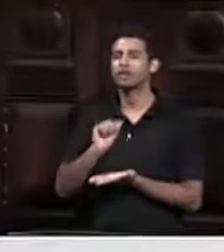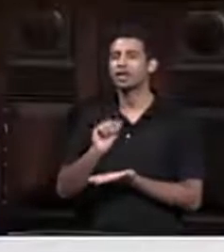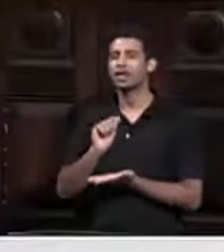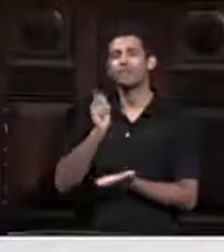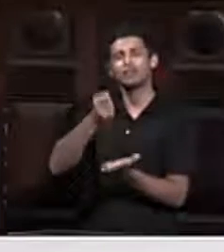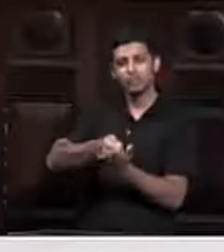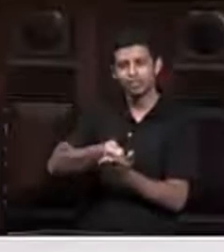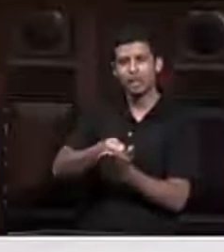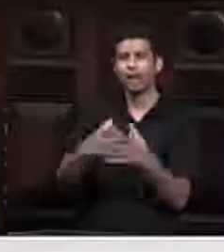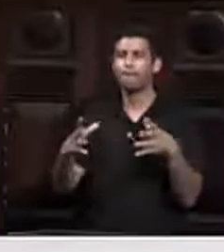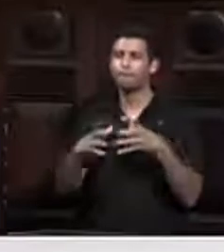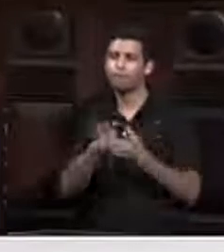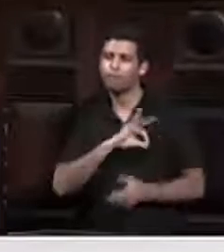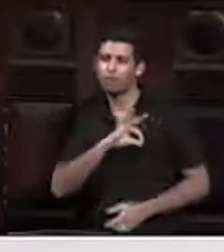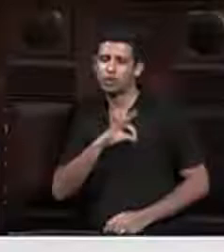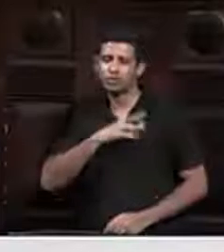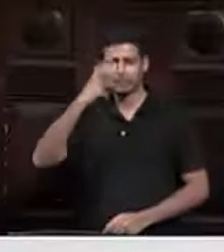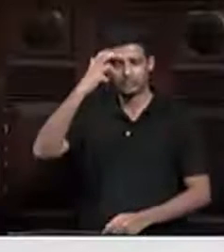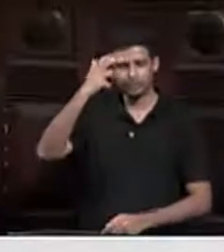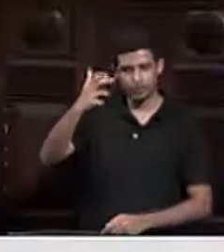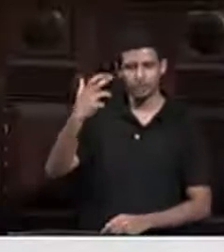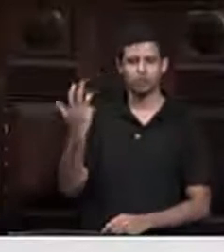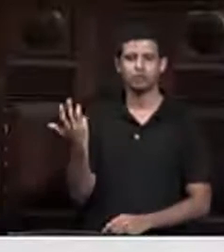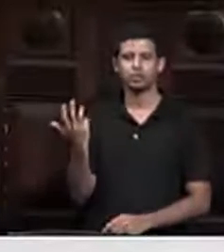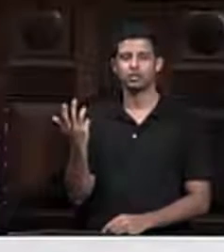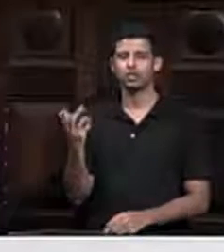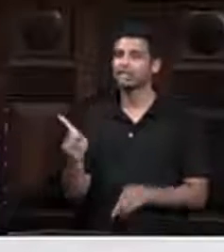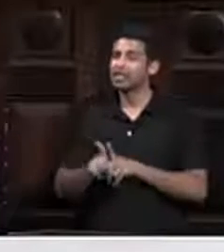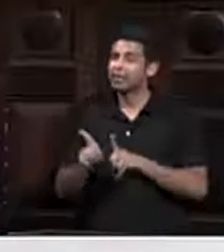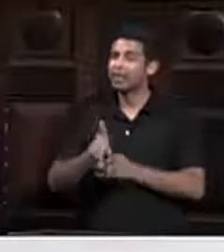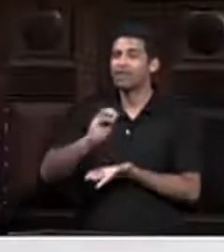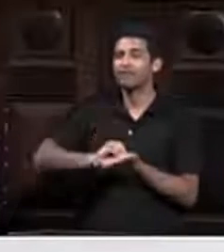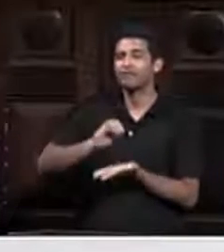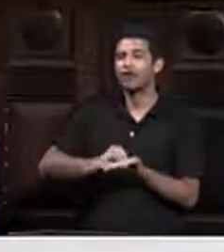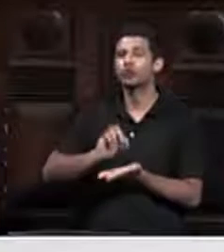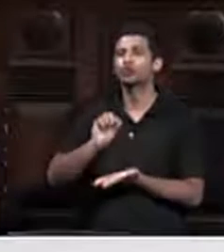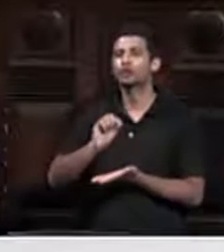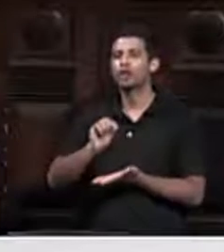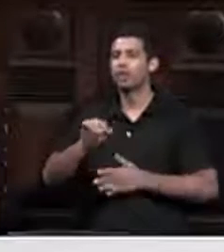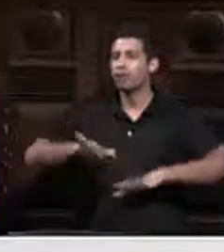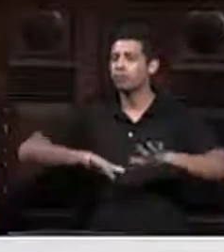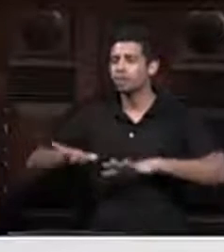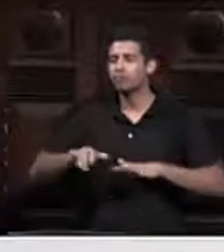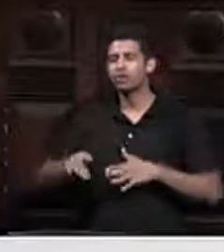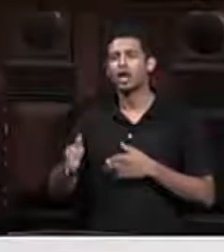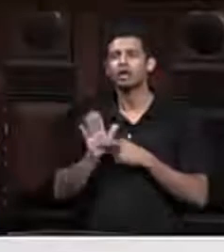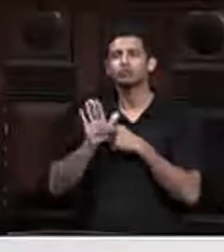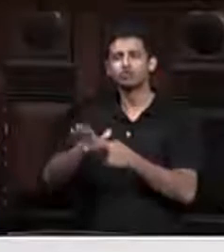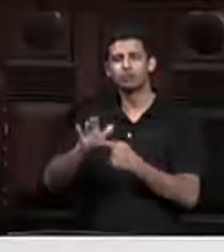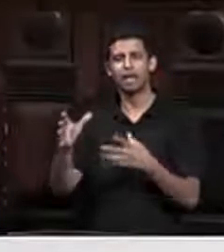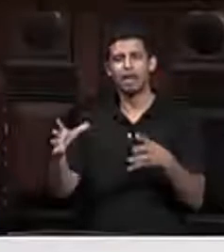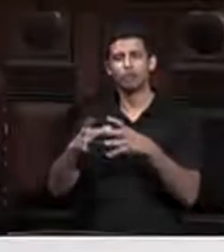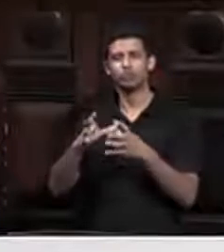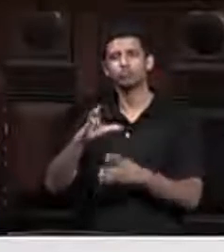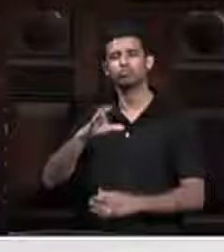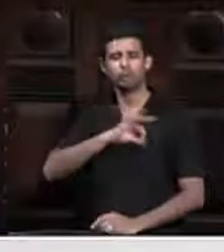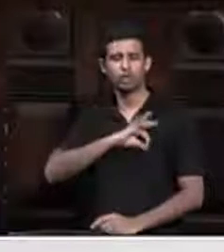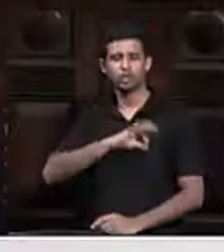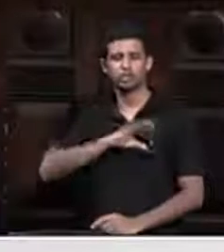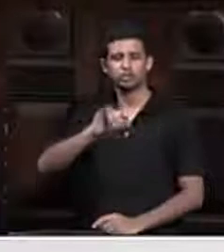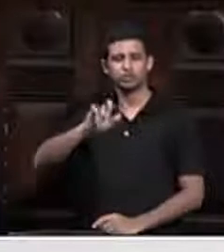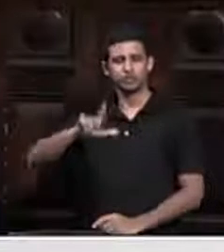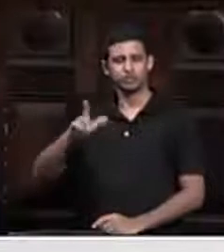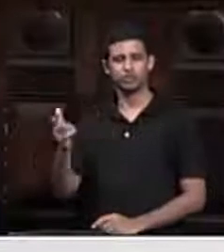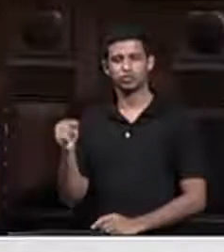inteligência. Não estamos vendo nenhum movimento para recompletar o efetivo da Polícia Civil. Se